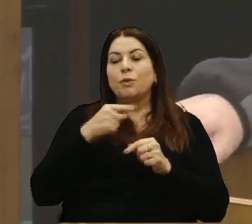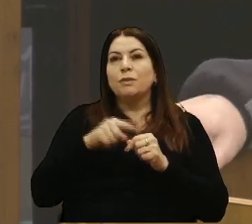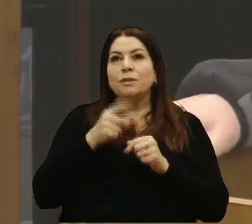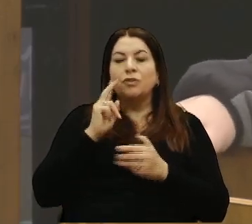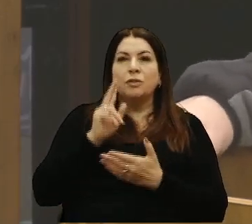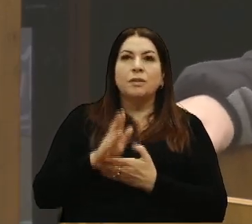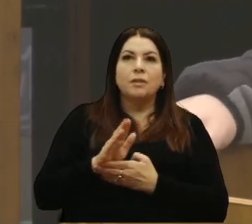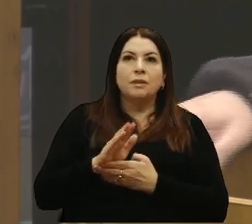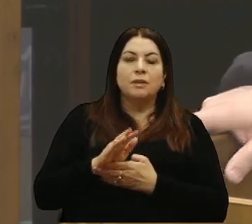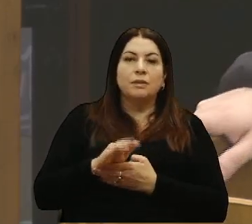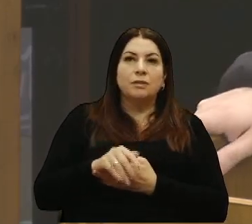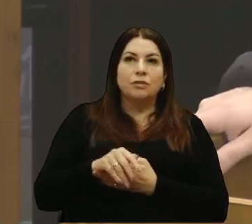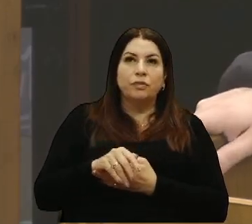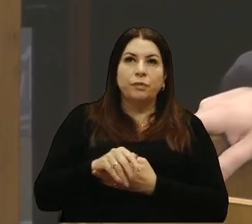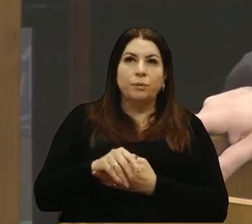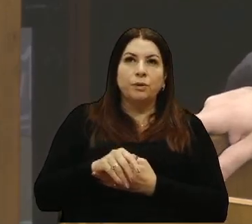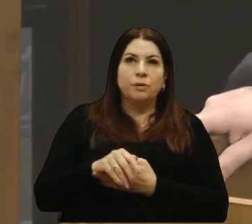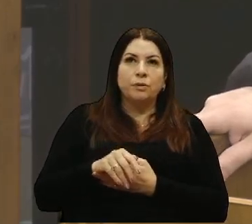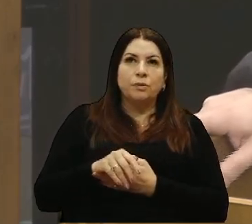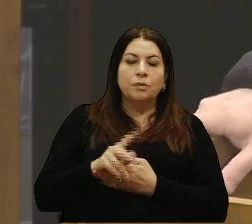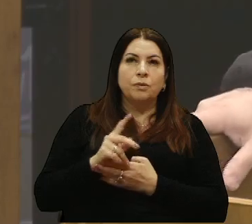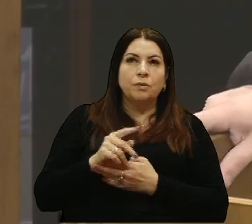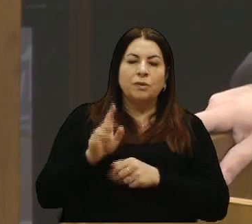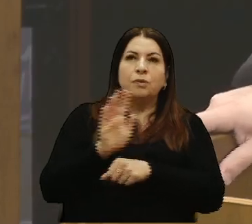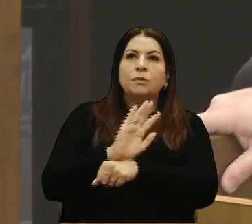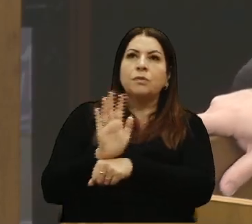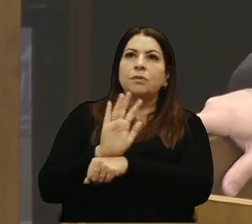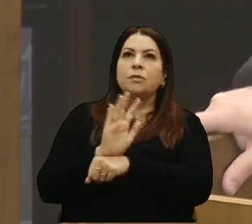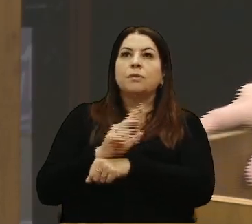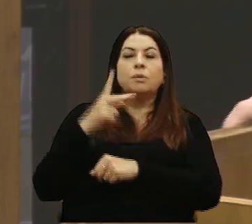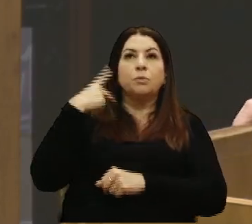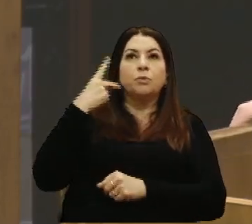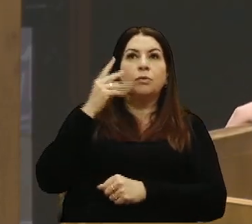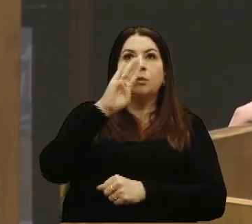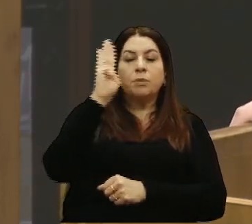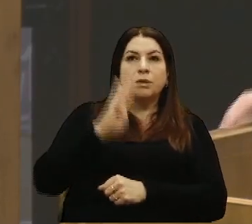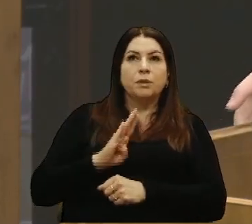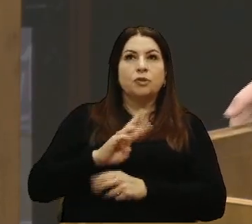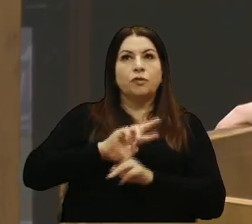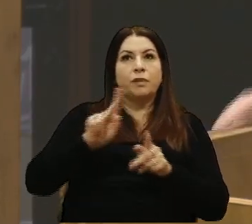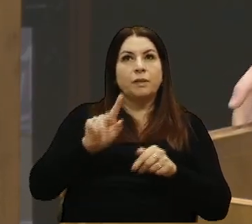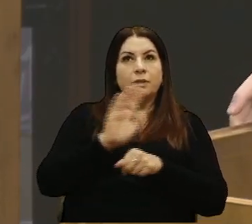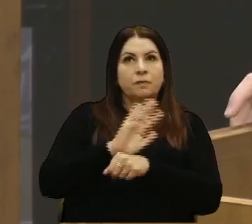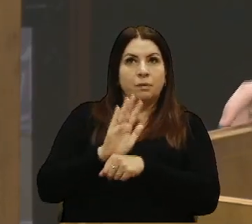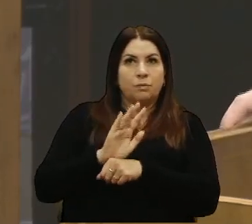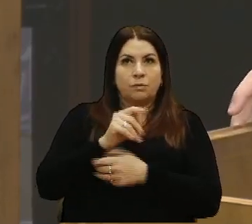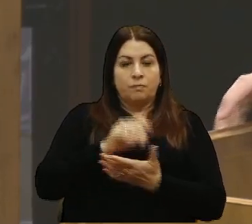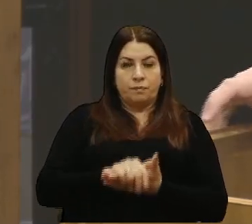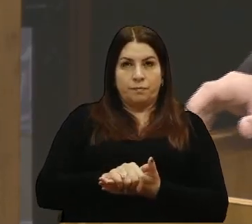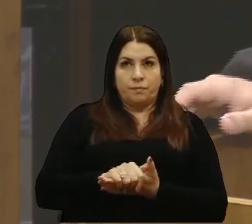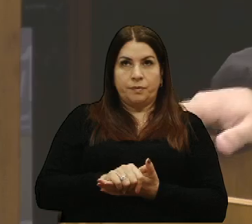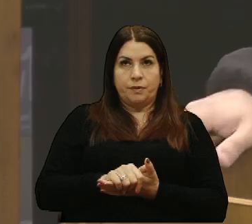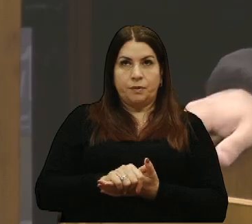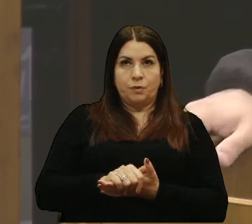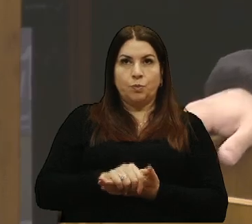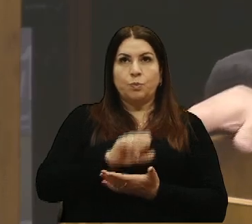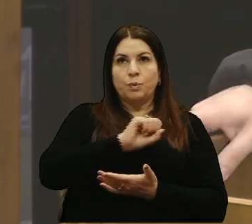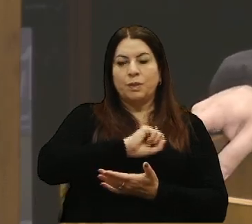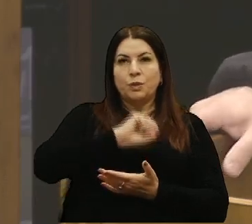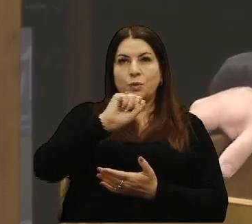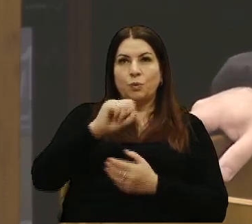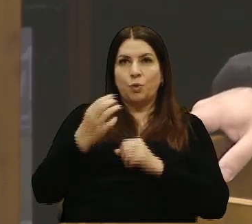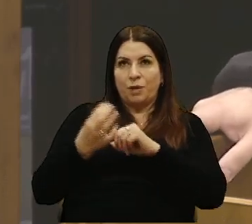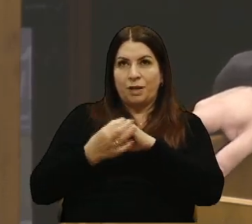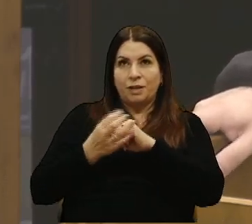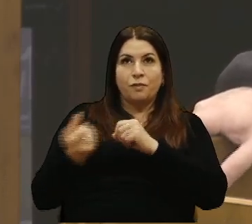filme, vereador Wagner Petrini. E, para mim, a política brasileira pode ser resumida por diversos filmes. Um é O Senhor dos Anéis e O Retorno do